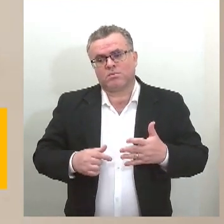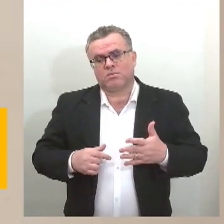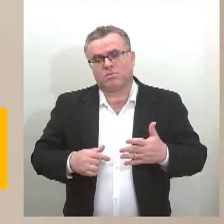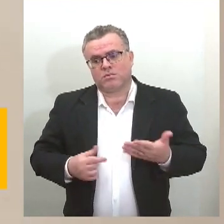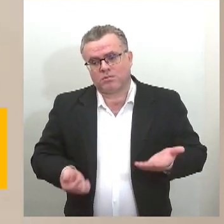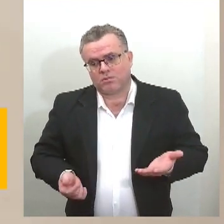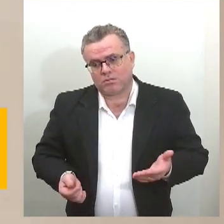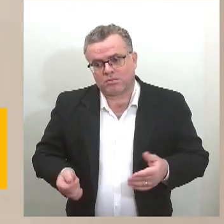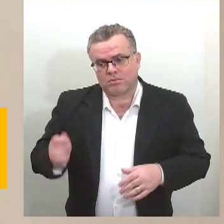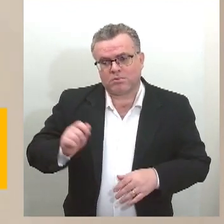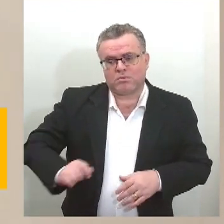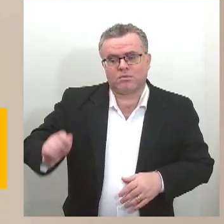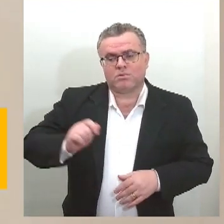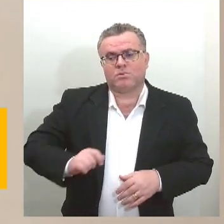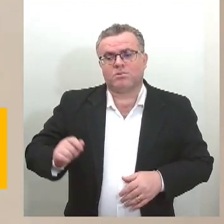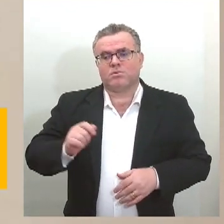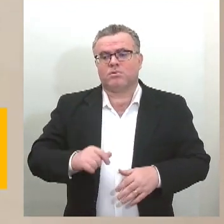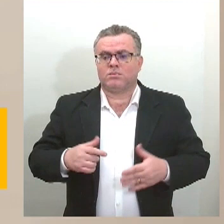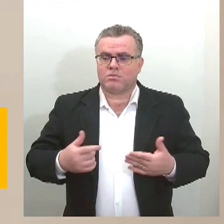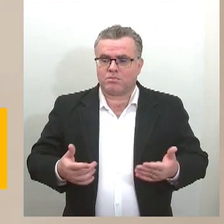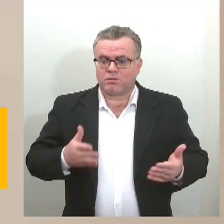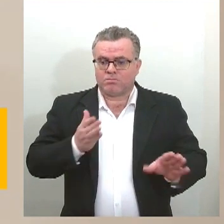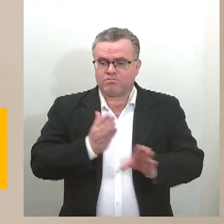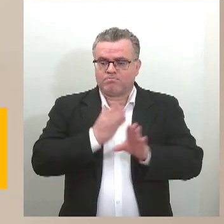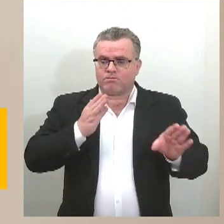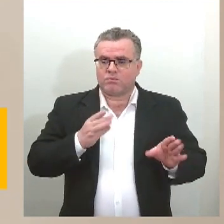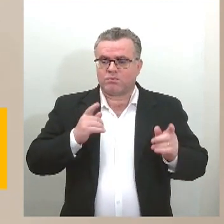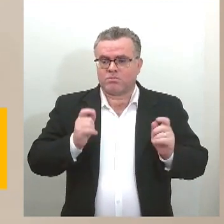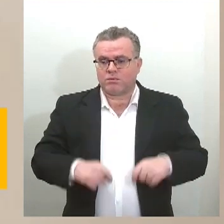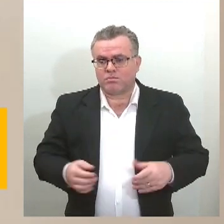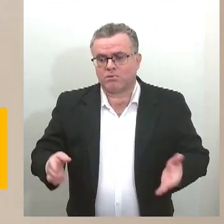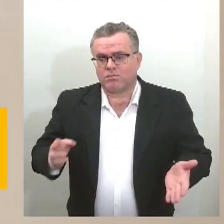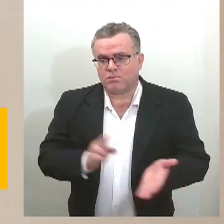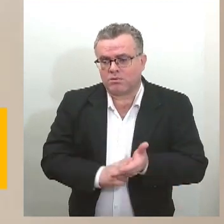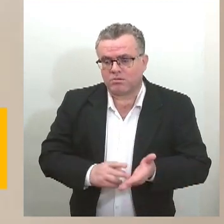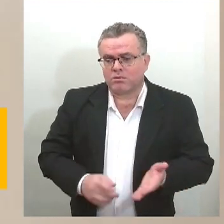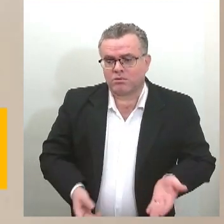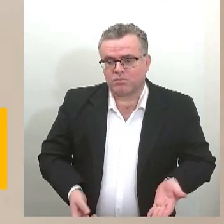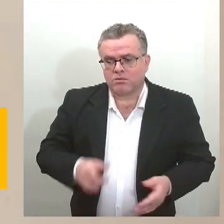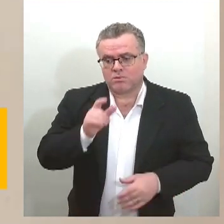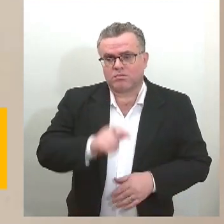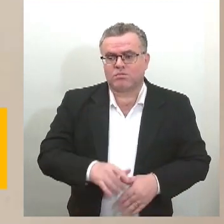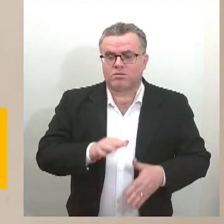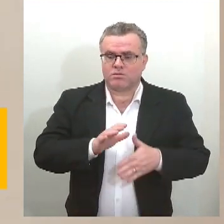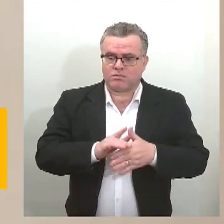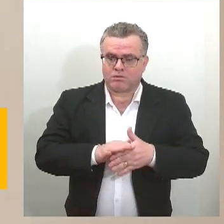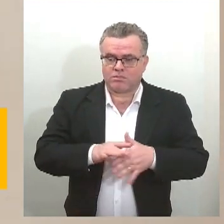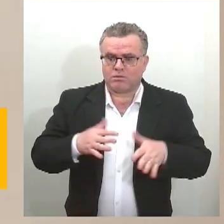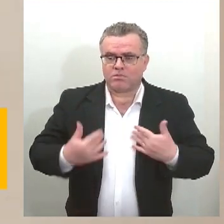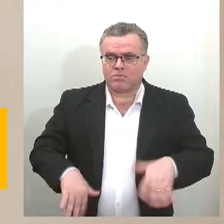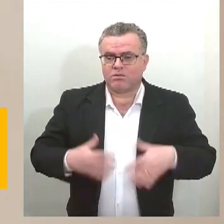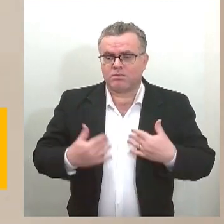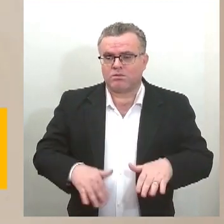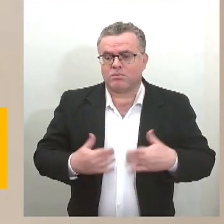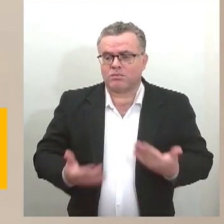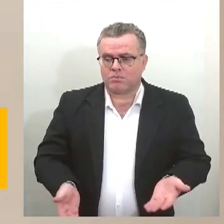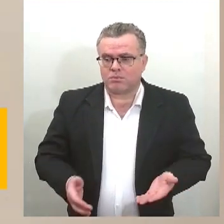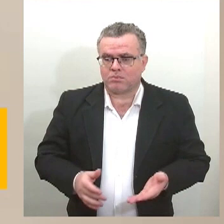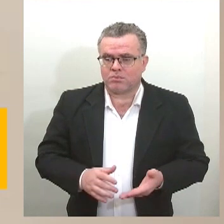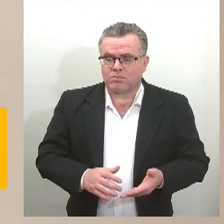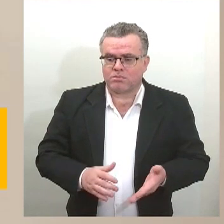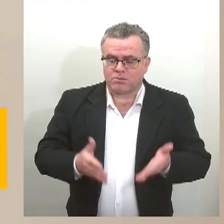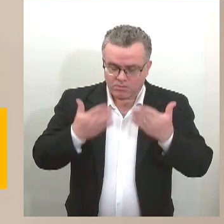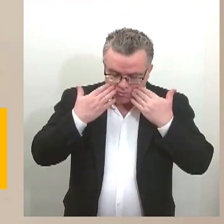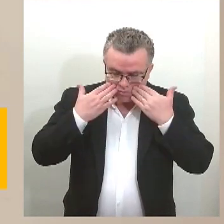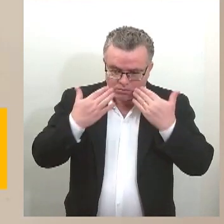de Reumatologia, para que seja fechado aí o diagnóstico do lúpus, mas esses são alguns sintomas mais gerais que os pacientes costumam